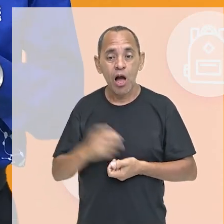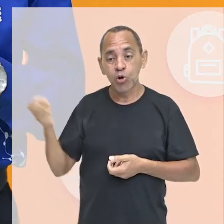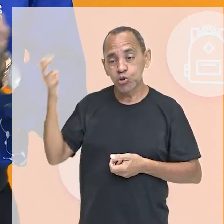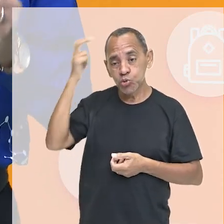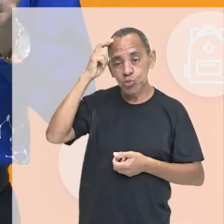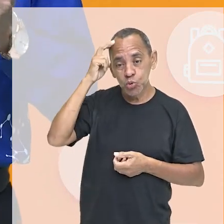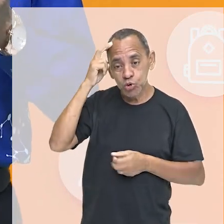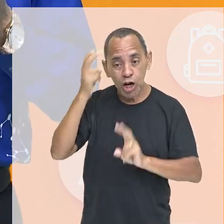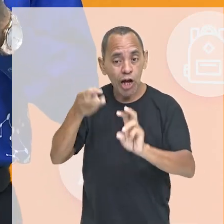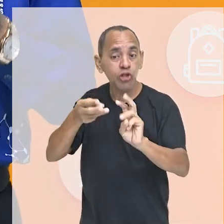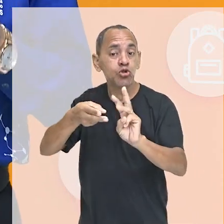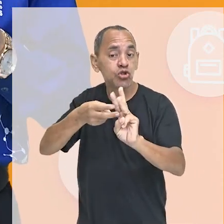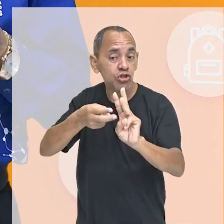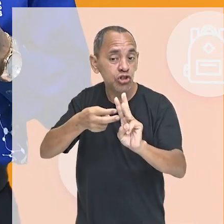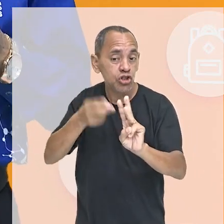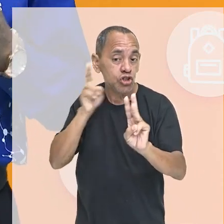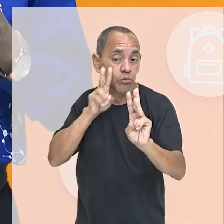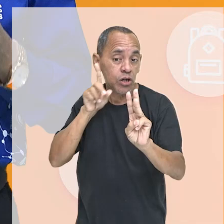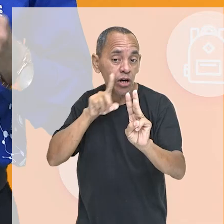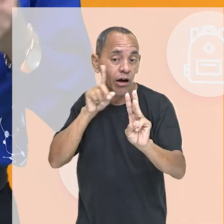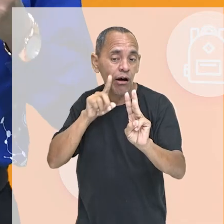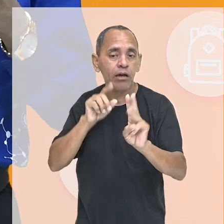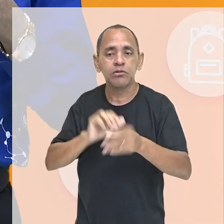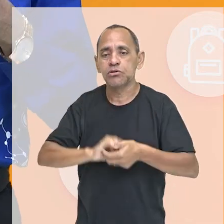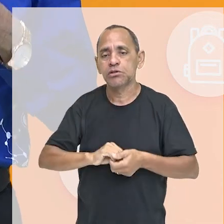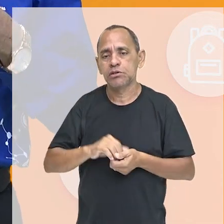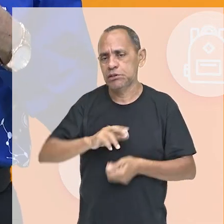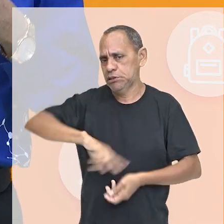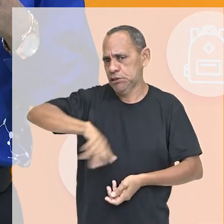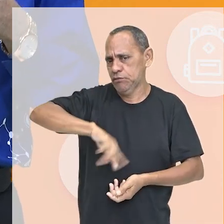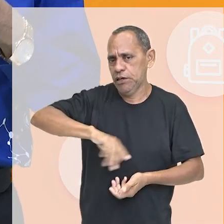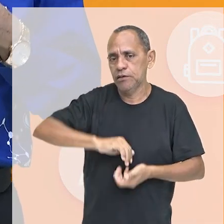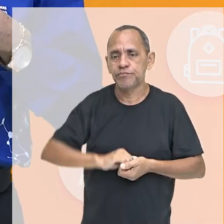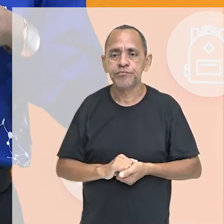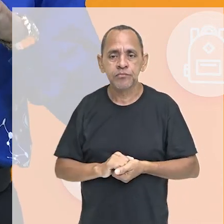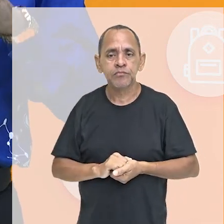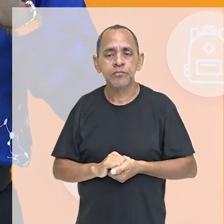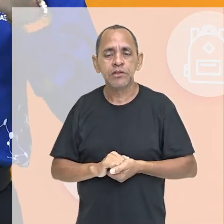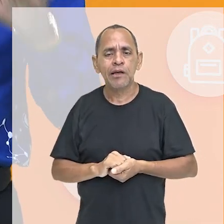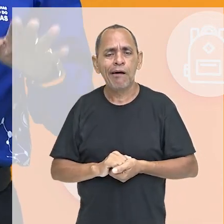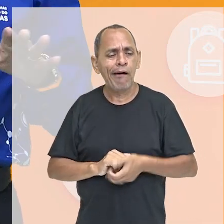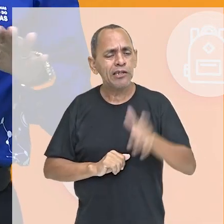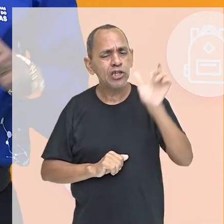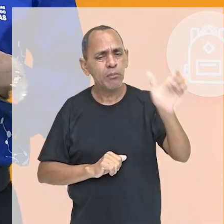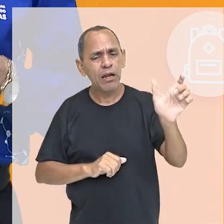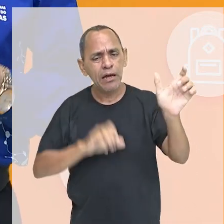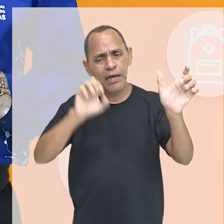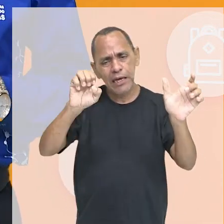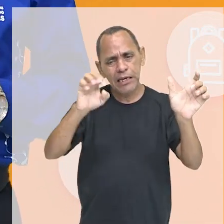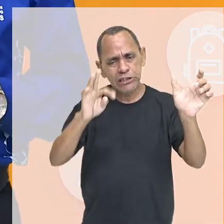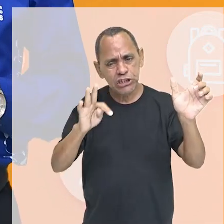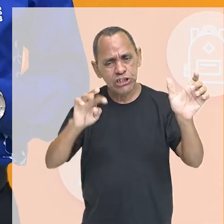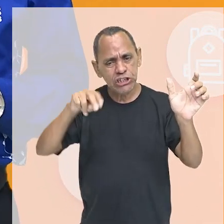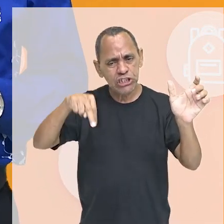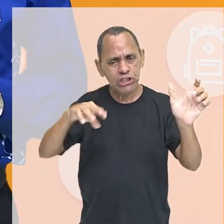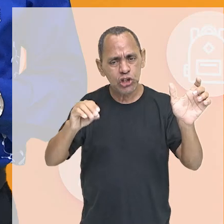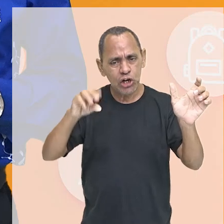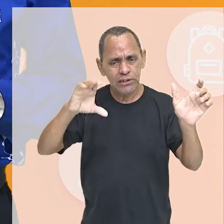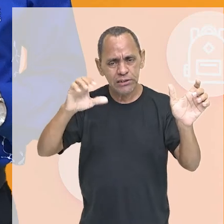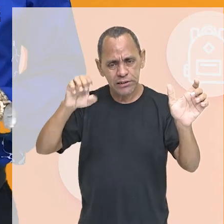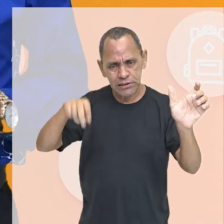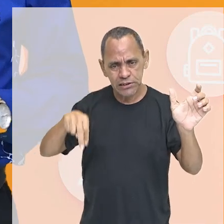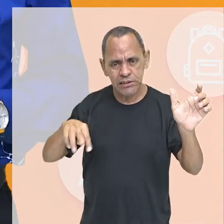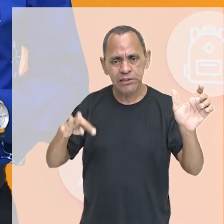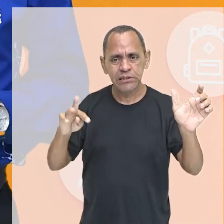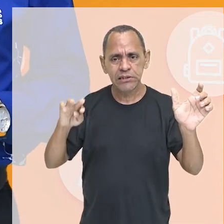Ou seja, o etnocêntrico diz: o que é meu é melhor do que o dos outros. E isso não é